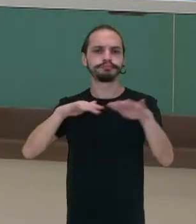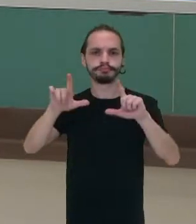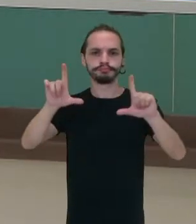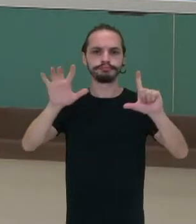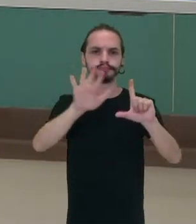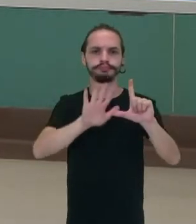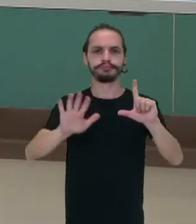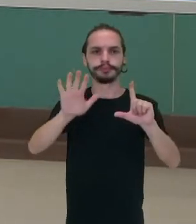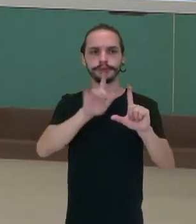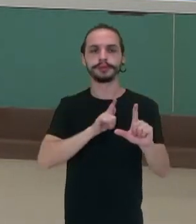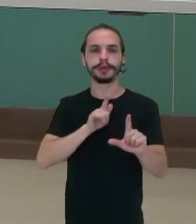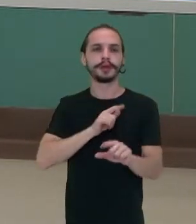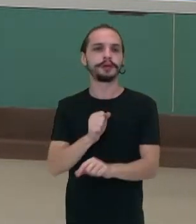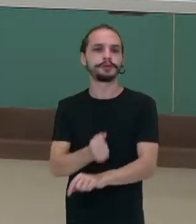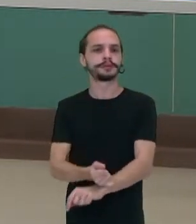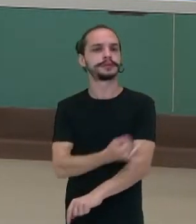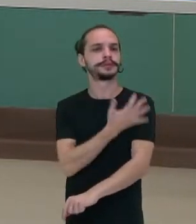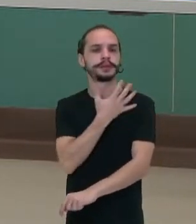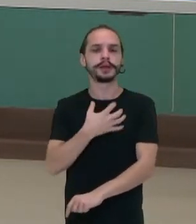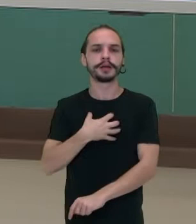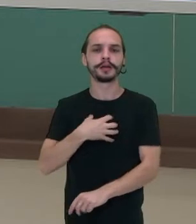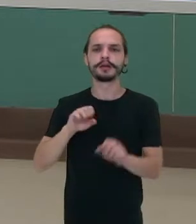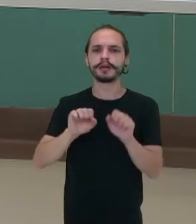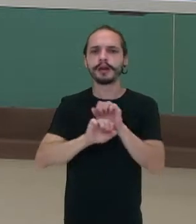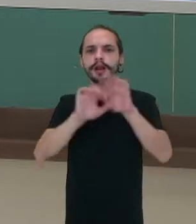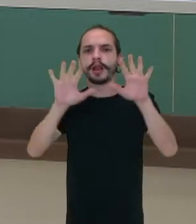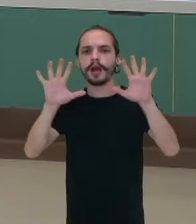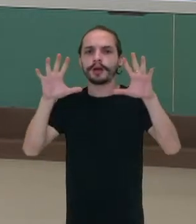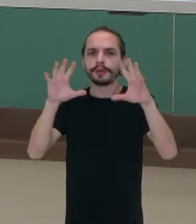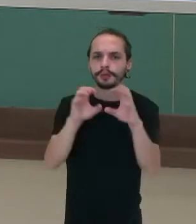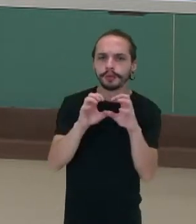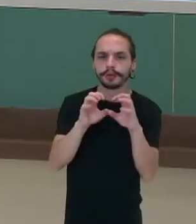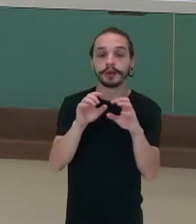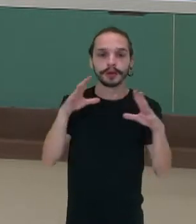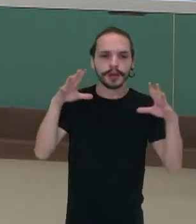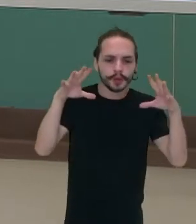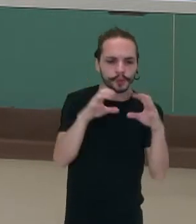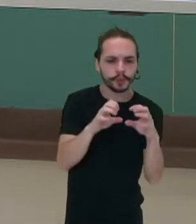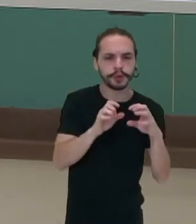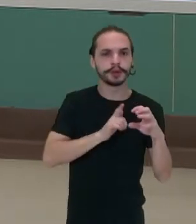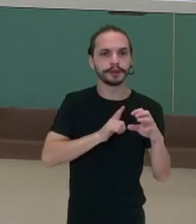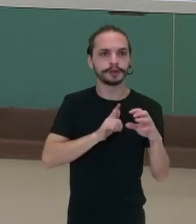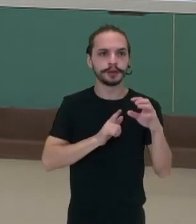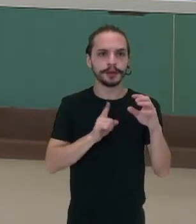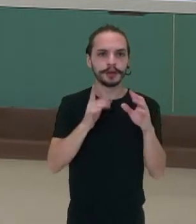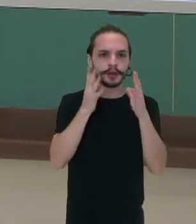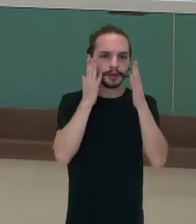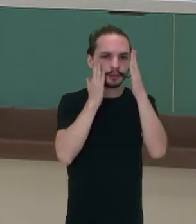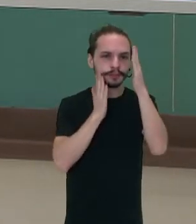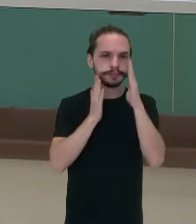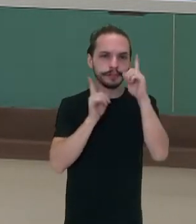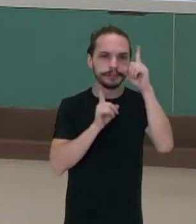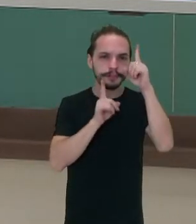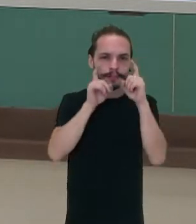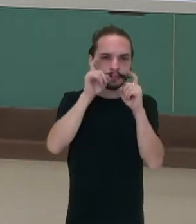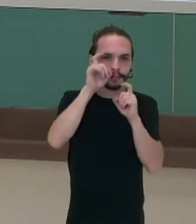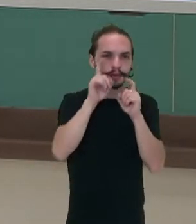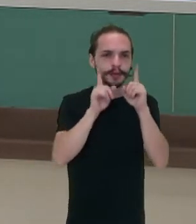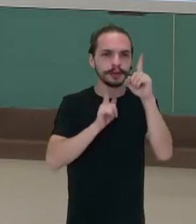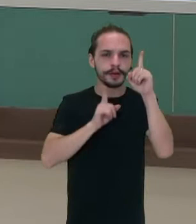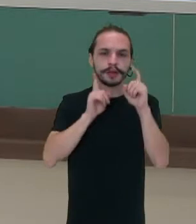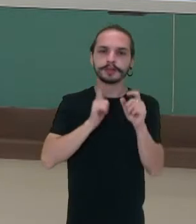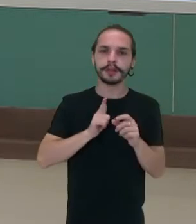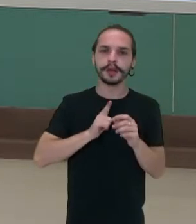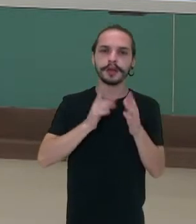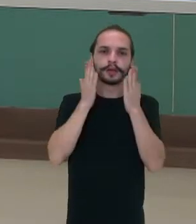temos a questão do sentimento. O sentimento é muito claro. Por que o claro-escuro? Porque o escuro ele vai dar exatamente a expressão facial nas pessoas, vai mostrar mais facilmente